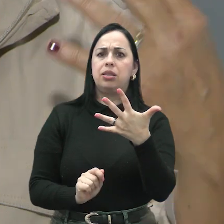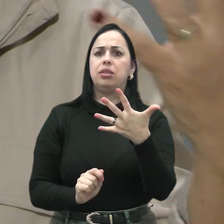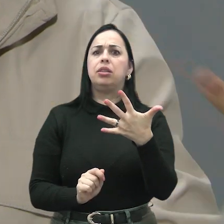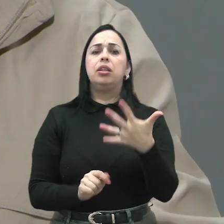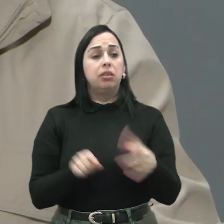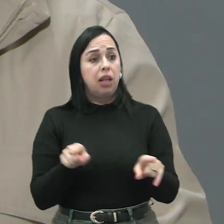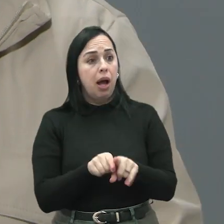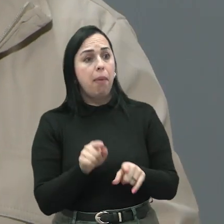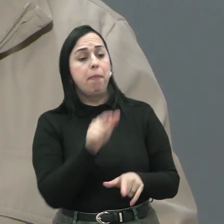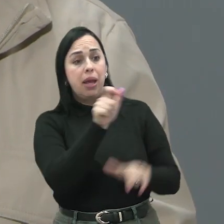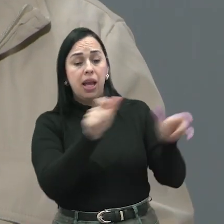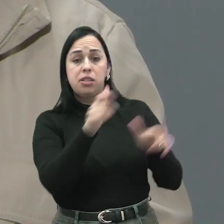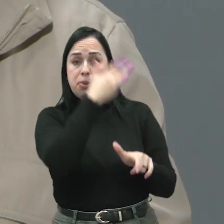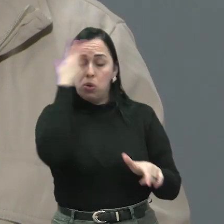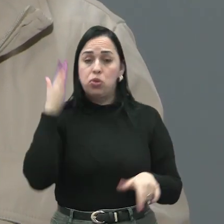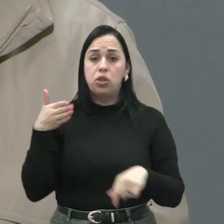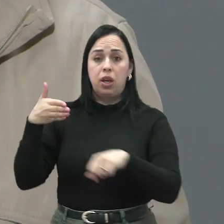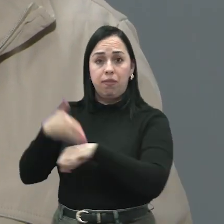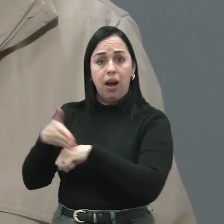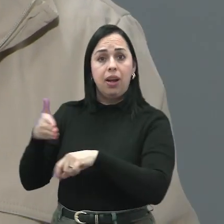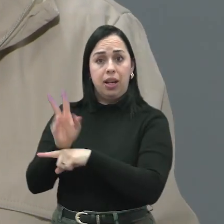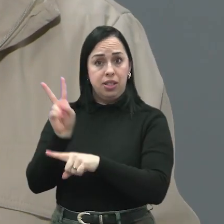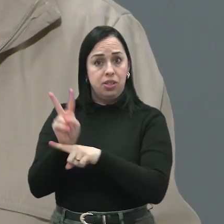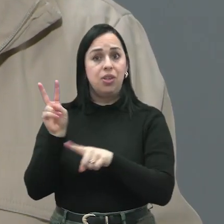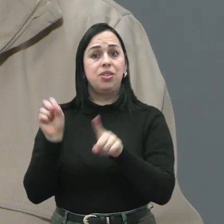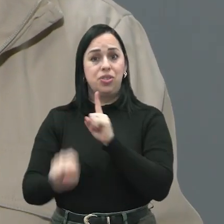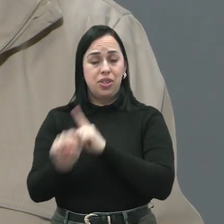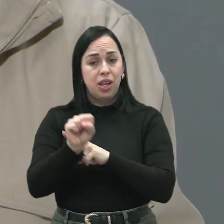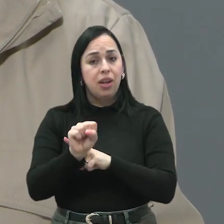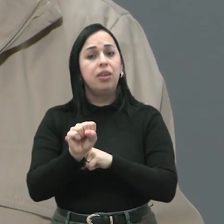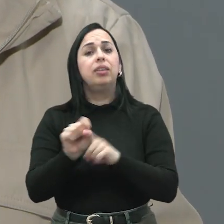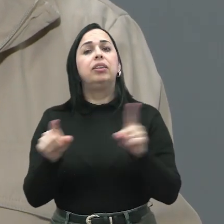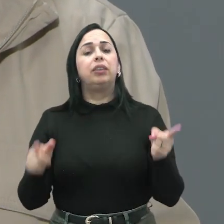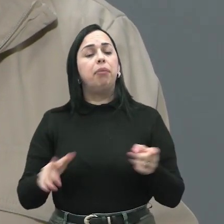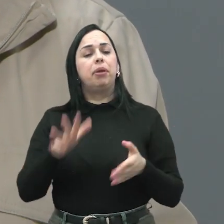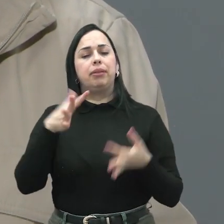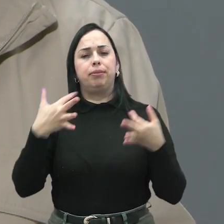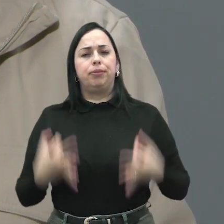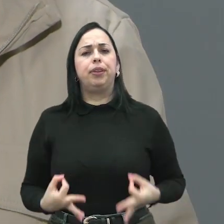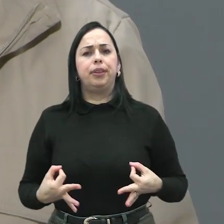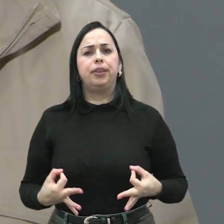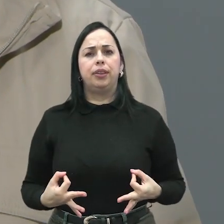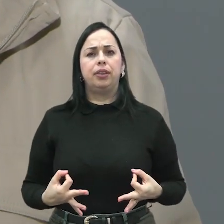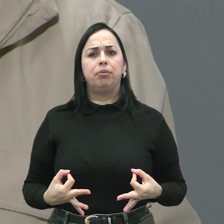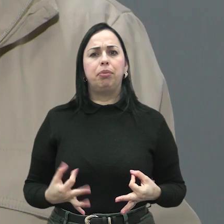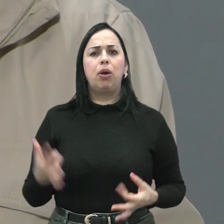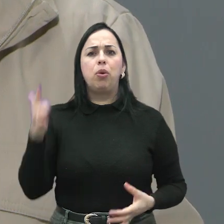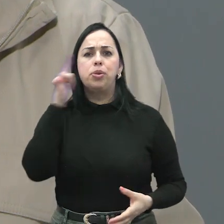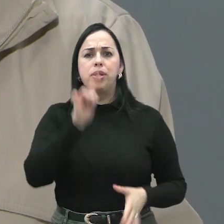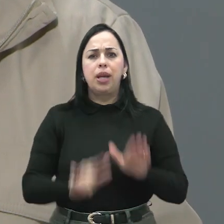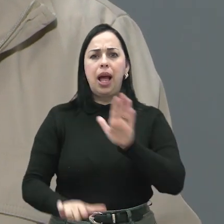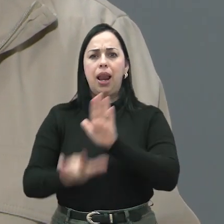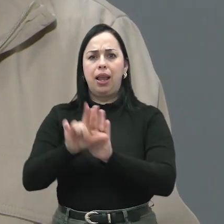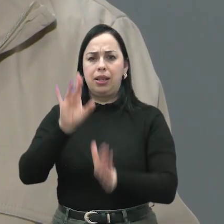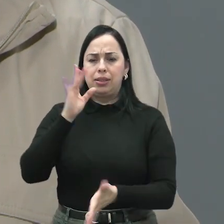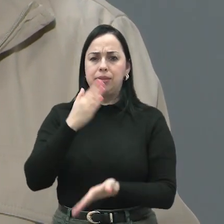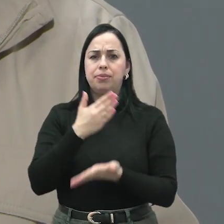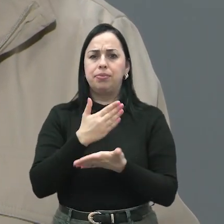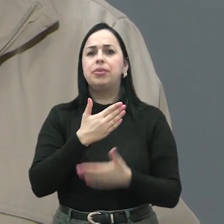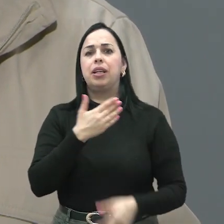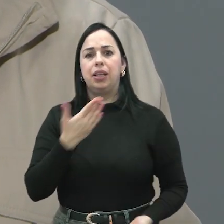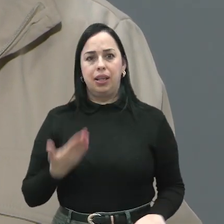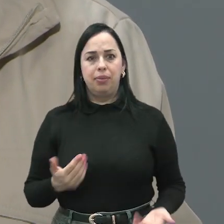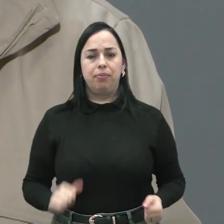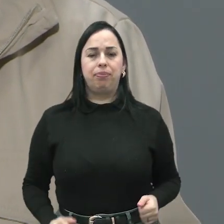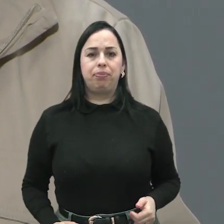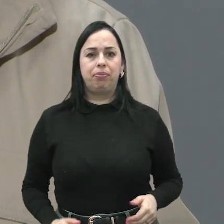colaboradores, usuários dos nossos equipamentos também, para que a gente possa realmente efetivar essas políticas públicas no nosso